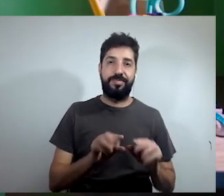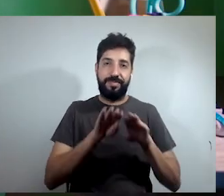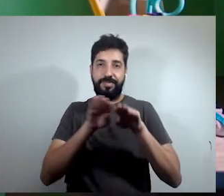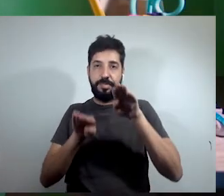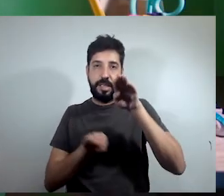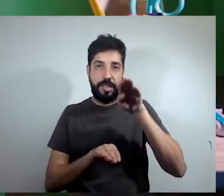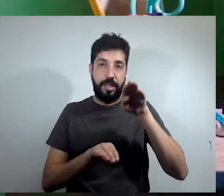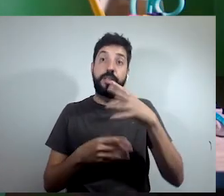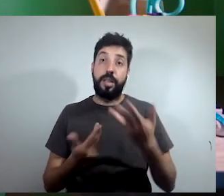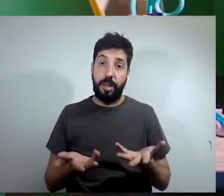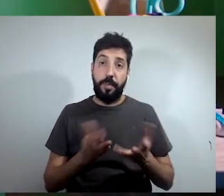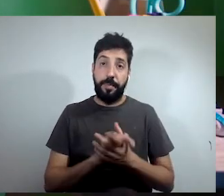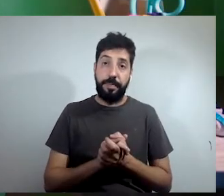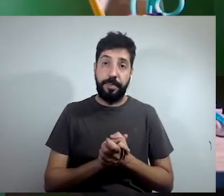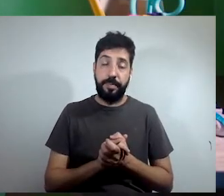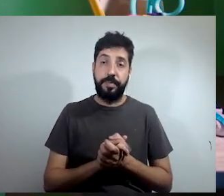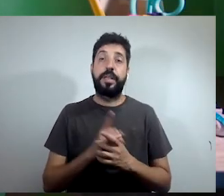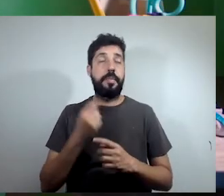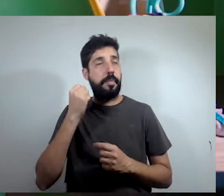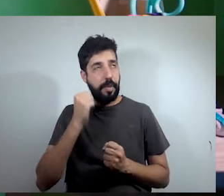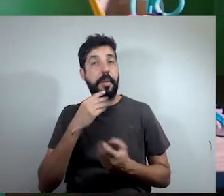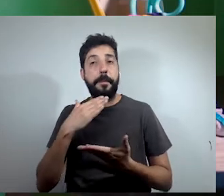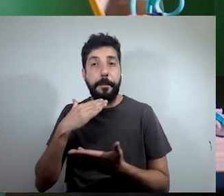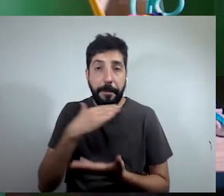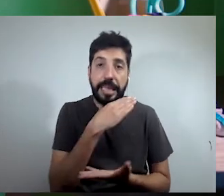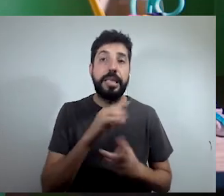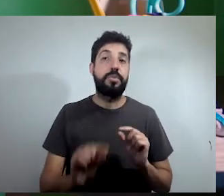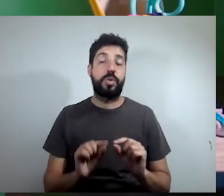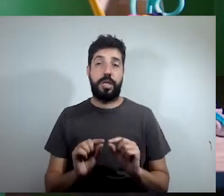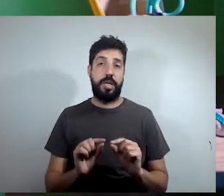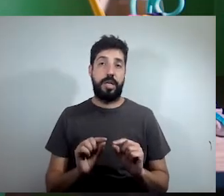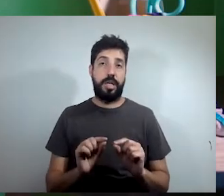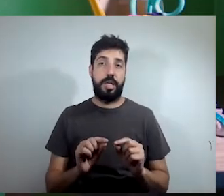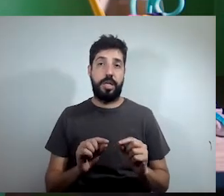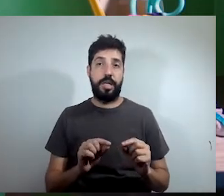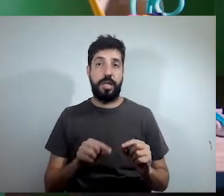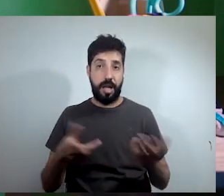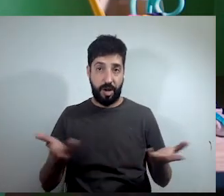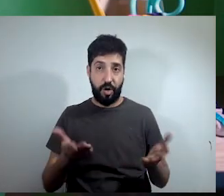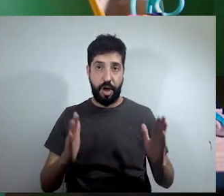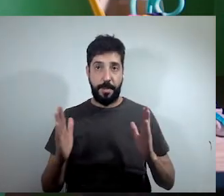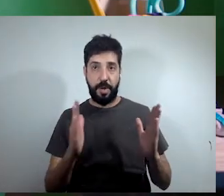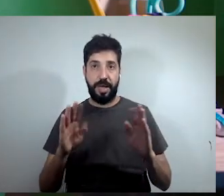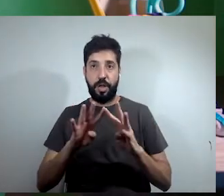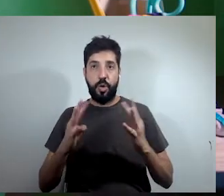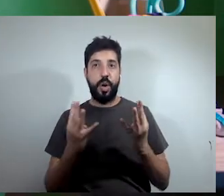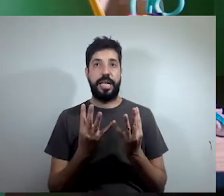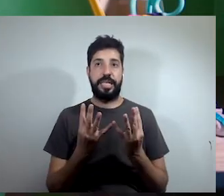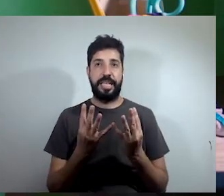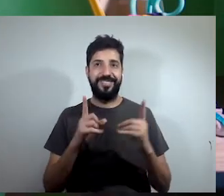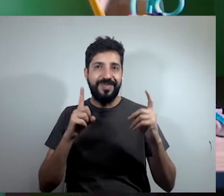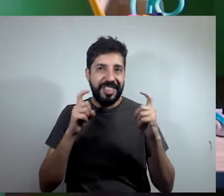desiguais. Então, a gente pode perceber durante a quarentena a dificuldade